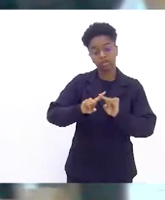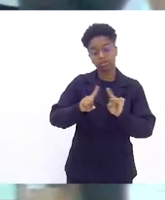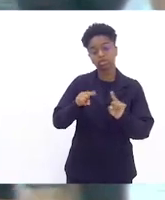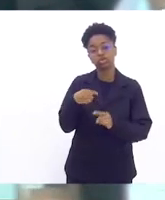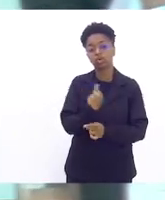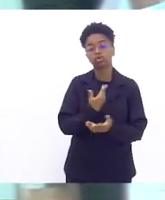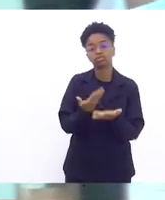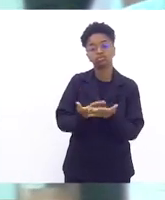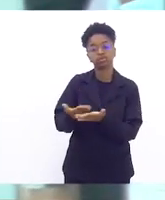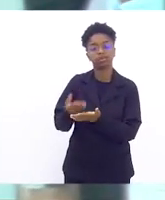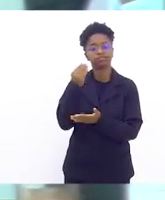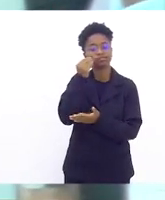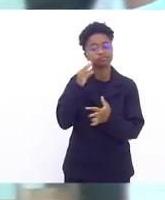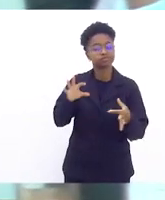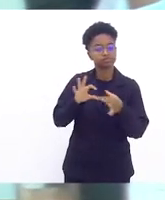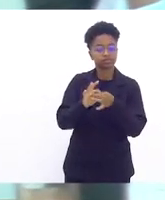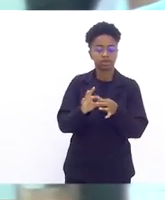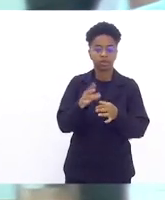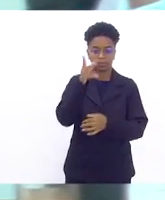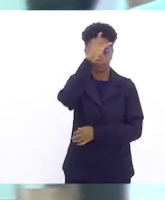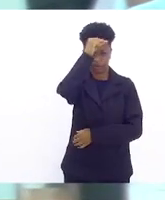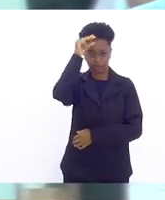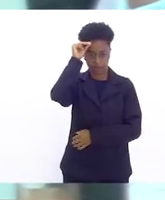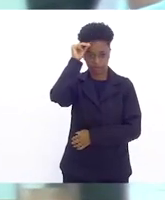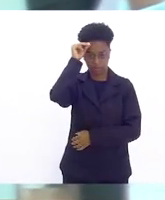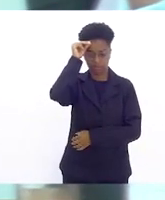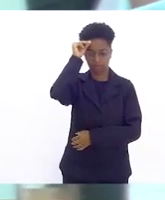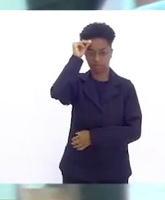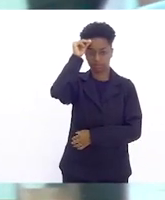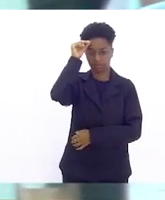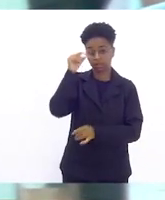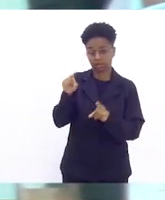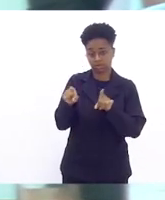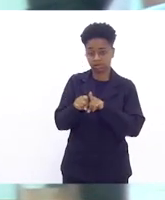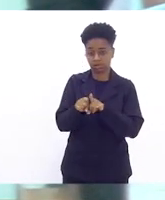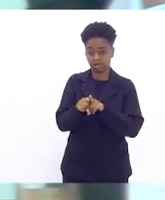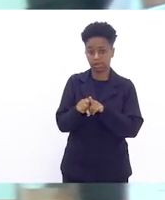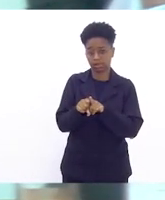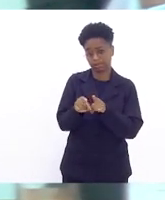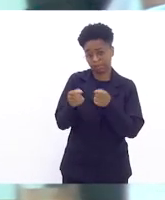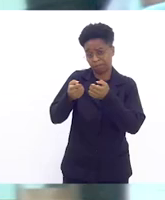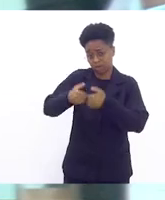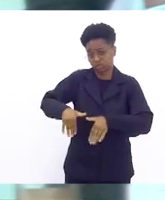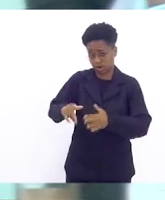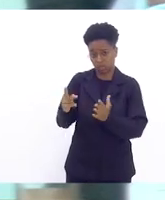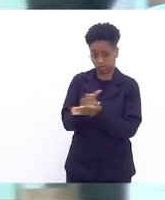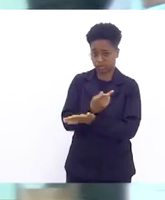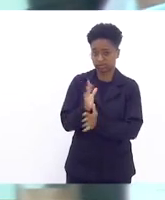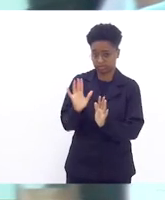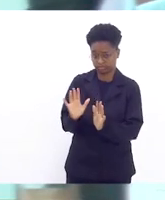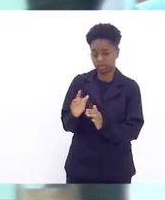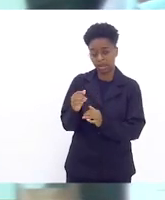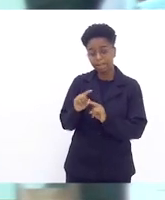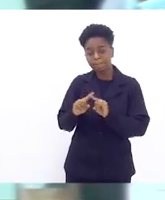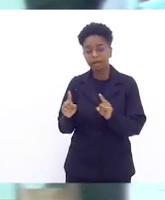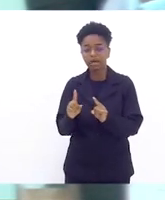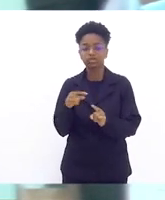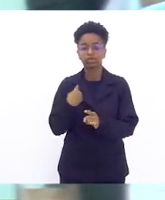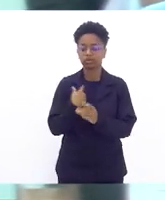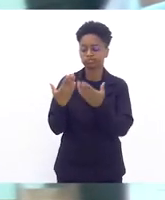de fazer um convênio com a Prefeitura de inclusive oneroso não vai ser não oneroso a princípio a gente tá